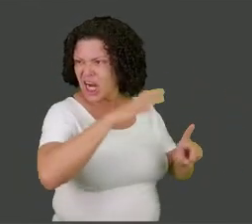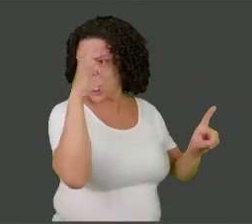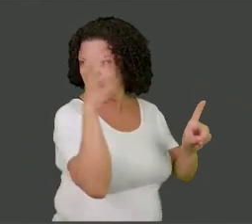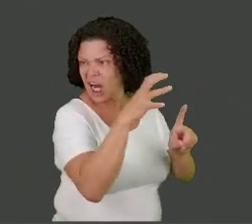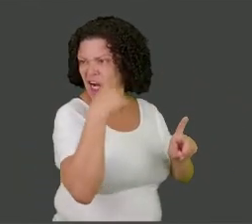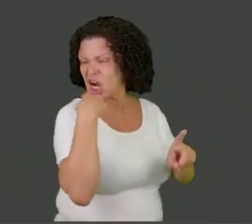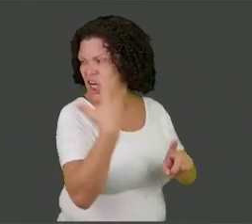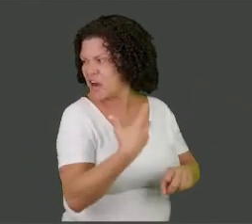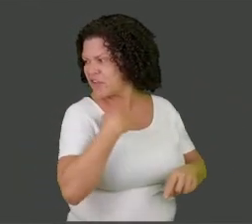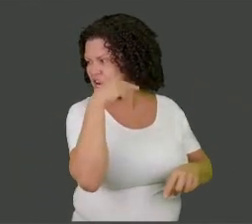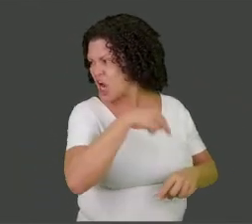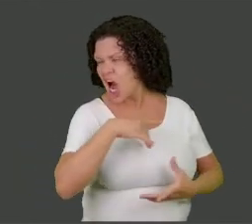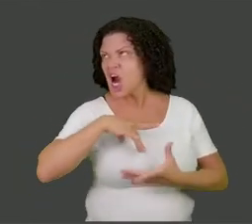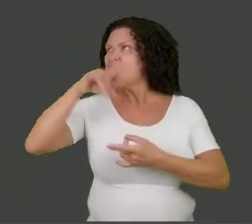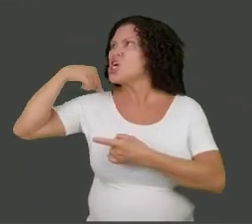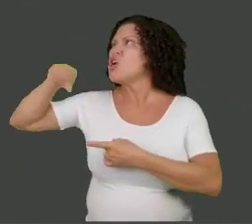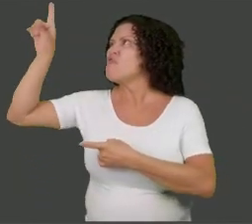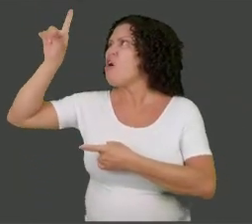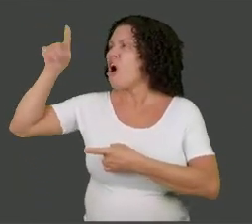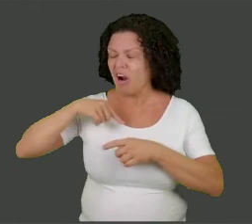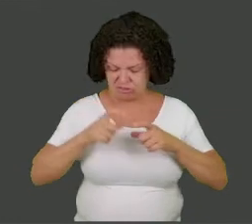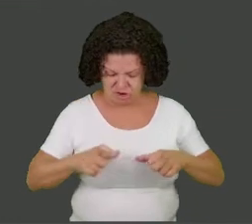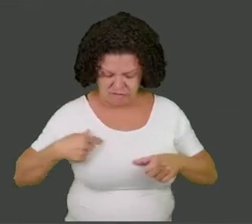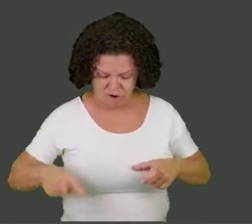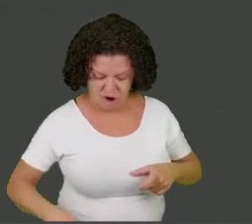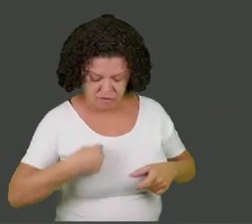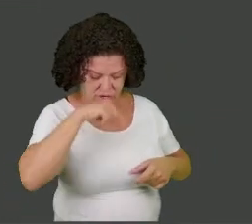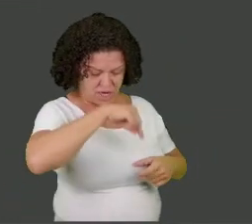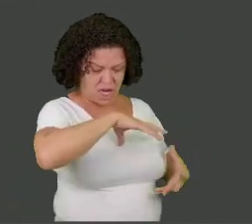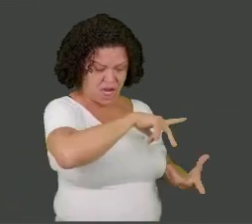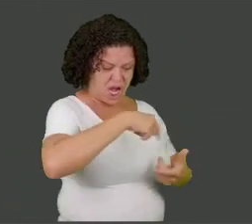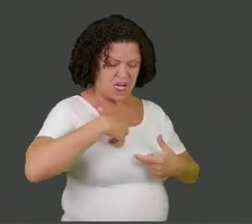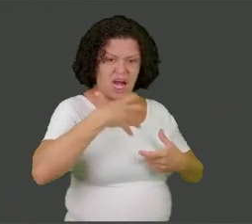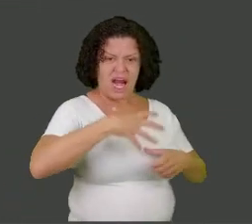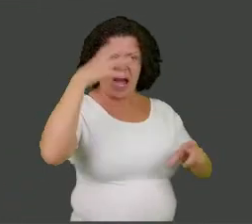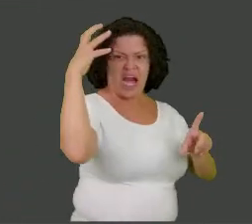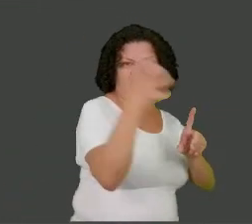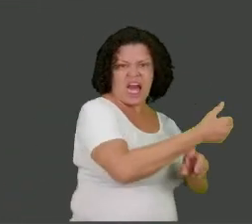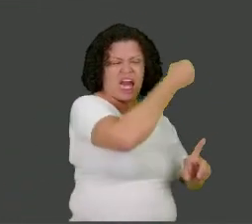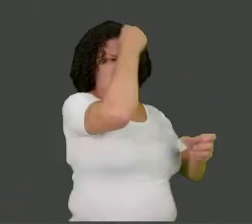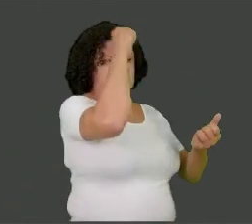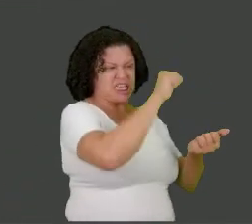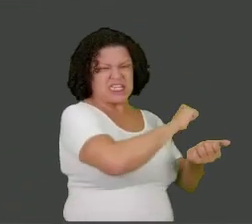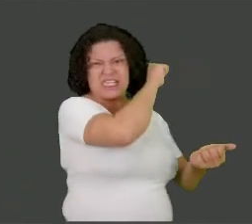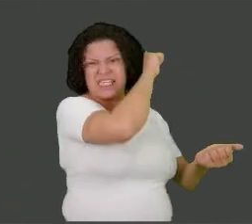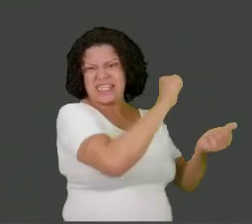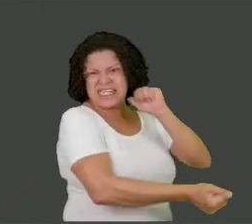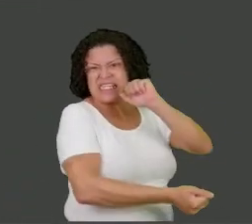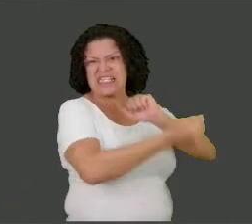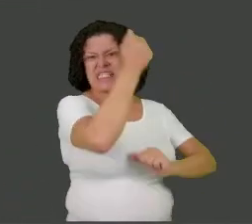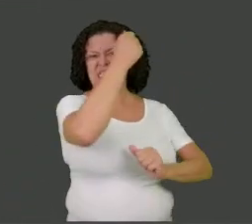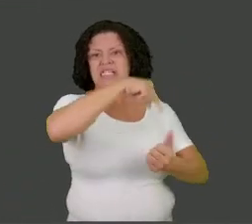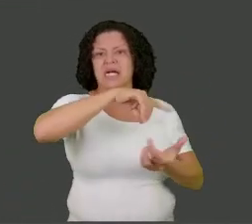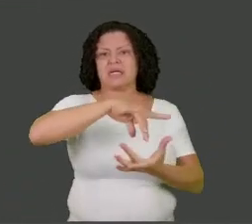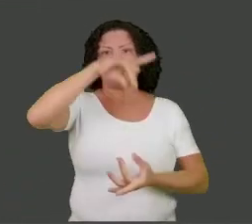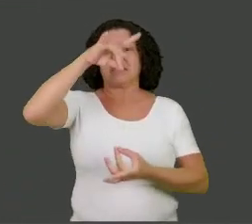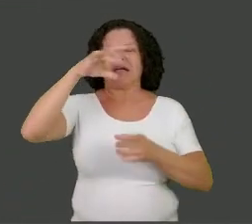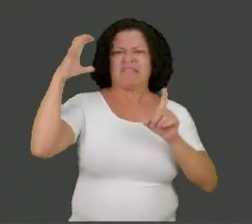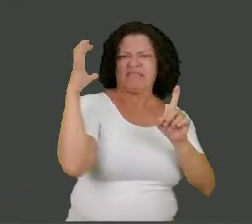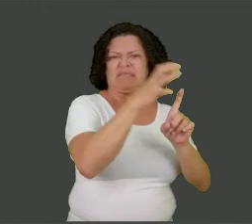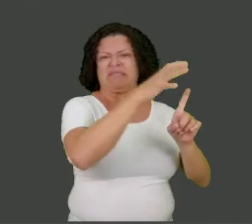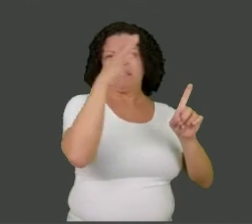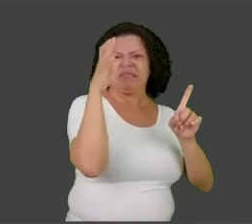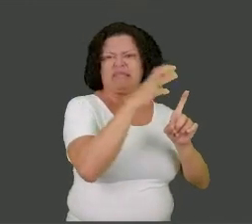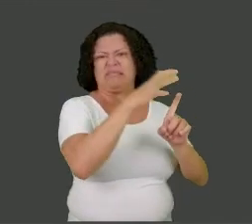essa briga entre si, entre famílias, e não conseguem se resolver, está sempre um querendo derrubar o outro, né? E aí